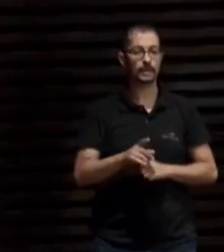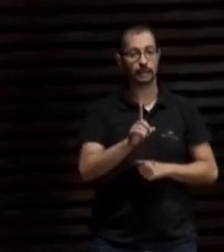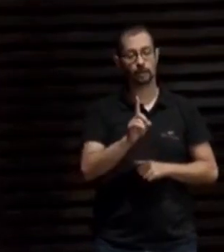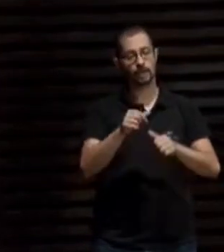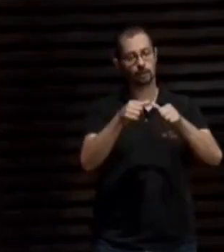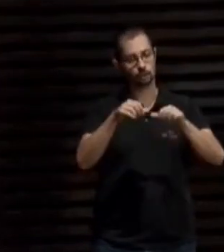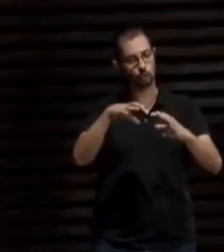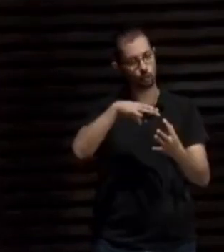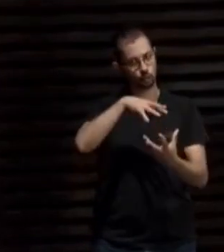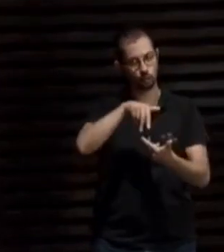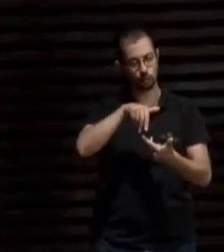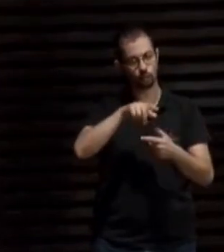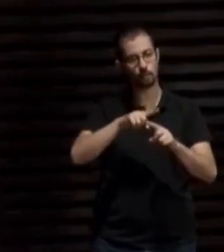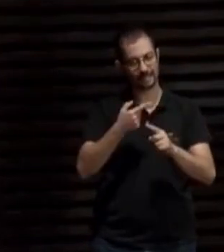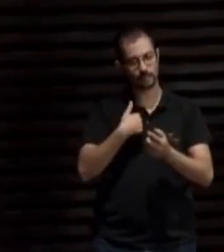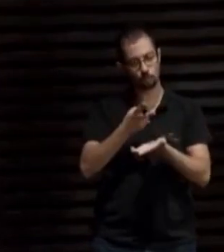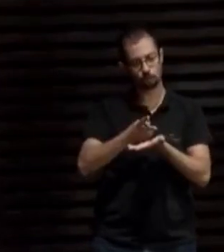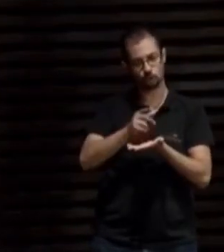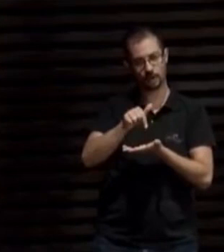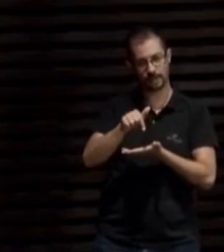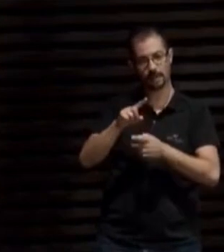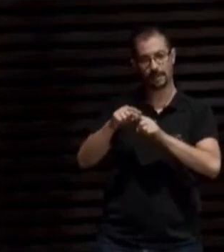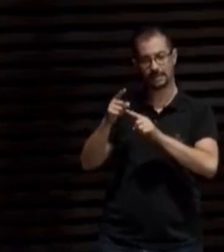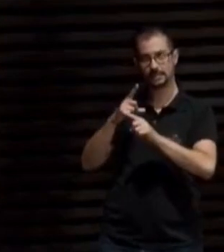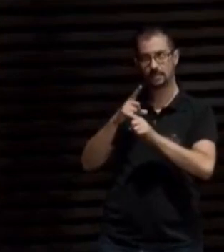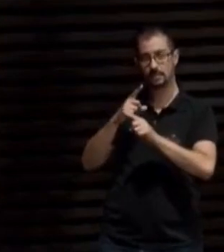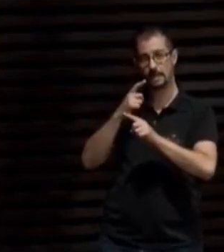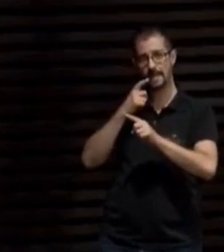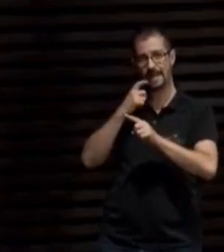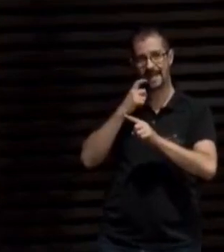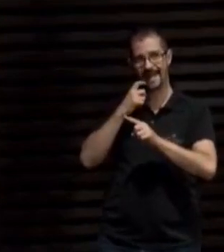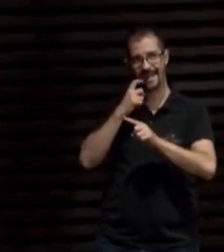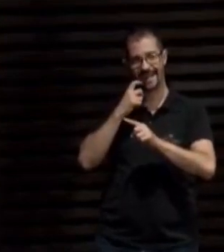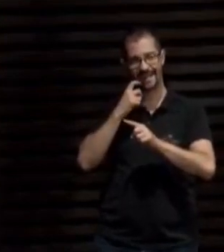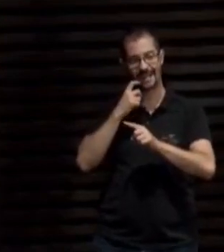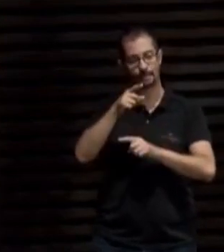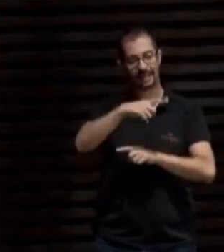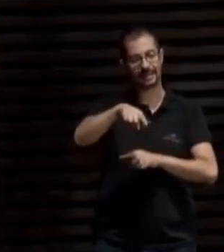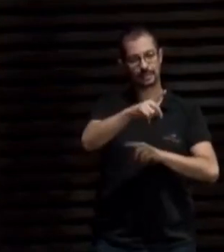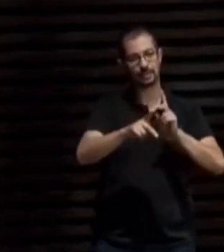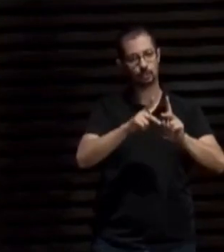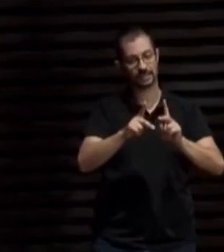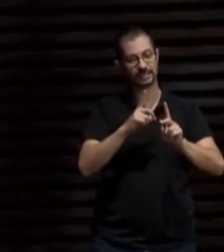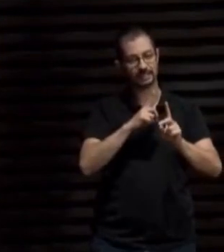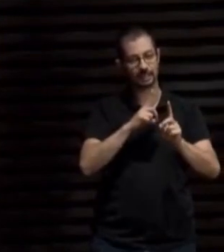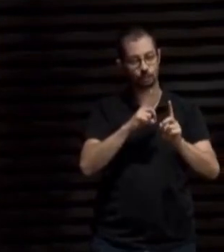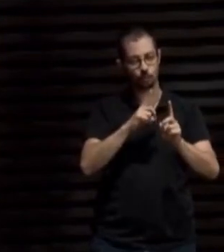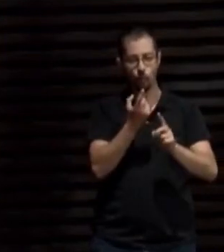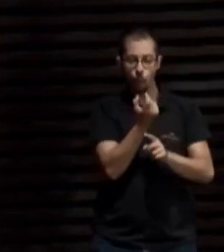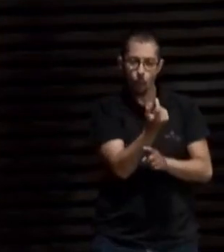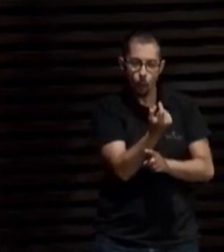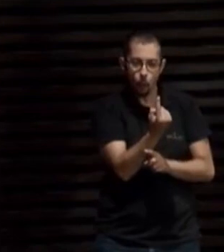Pai Santo, guarda-os em teu nome que me deste, para que eles sejam um, assim como nós. Vou voltar